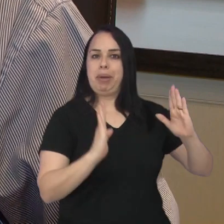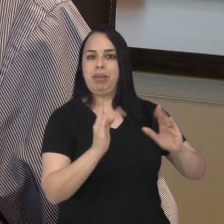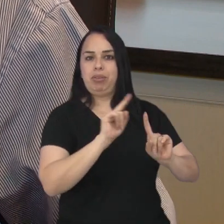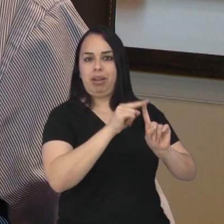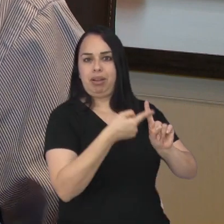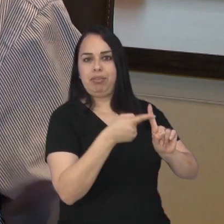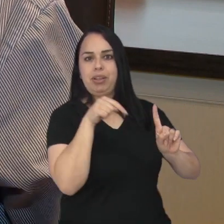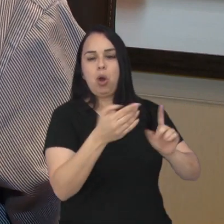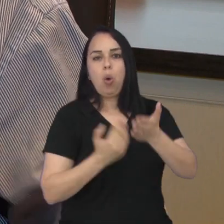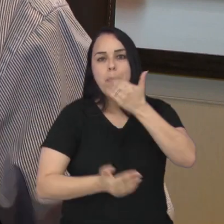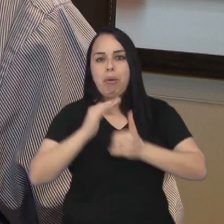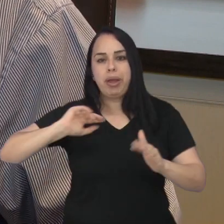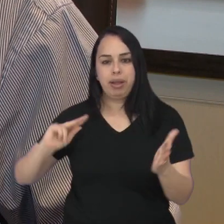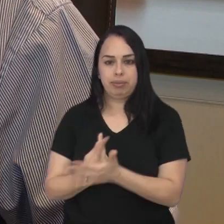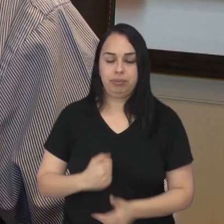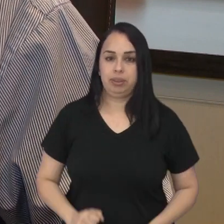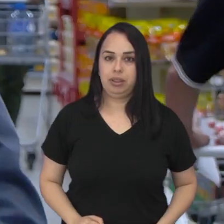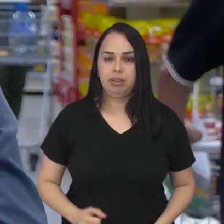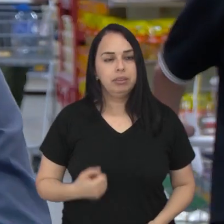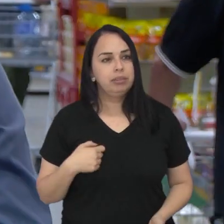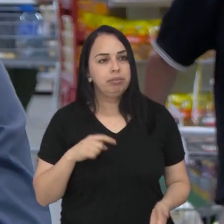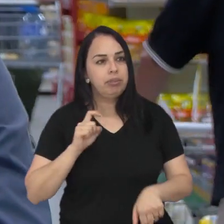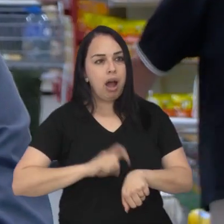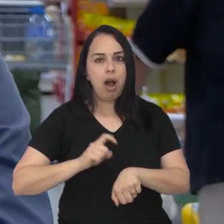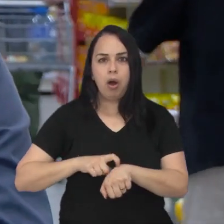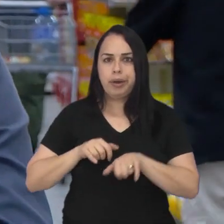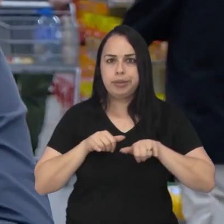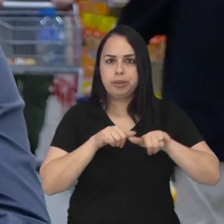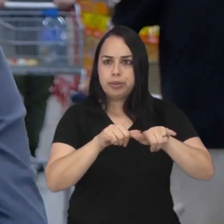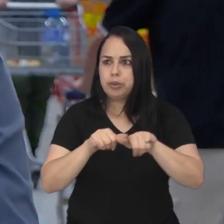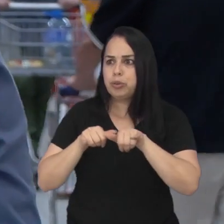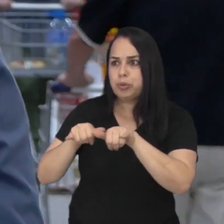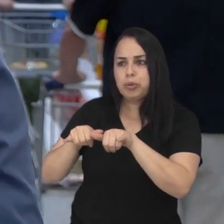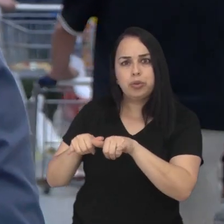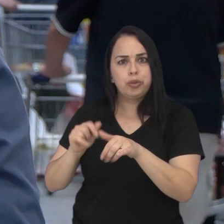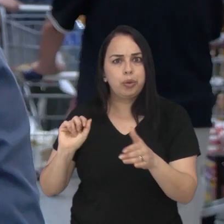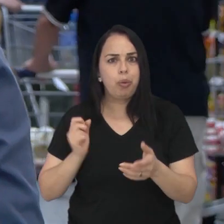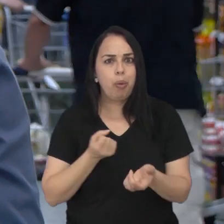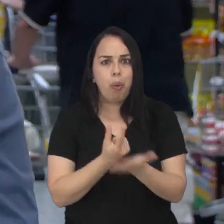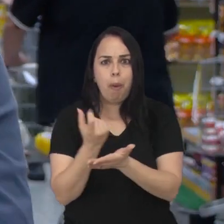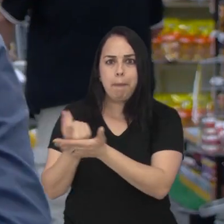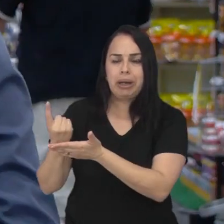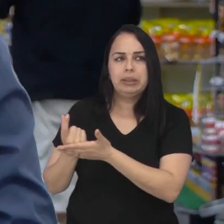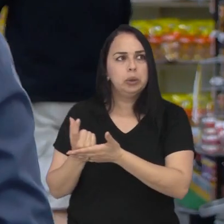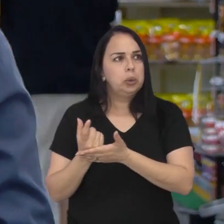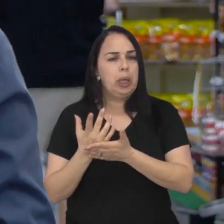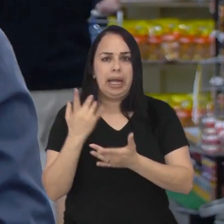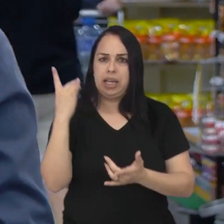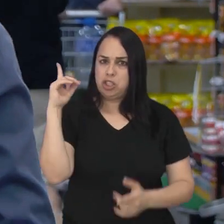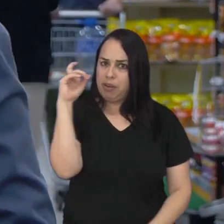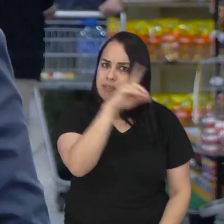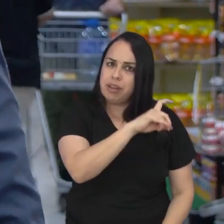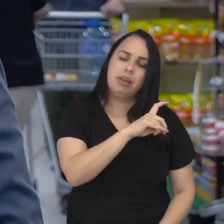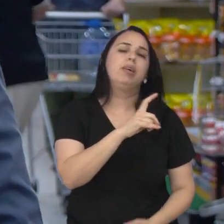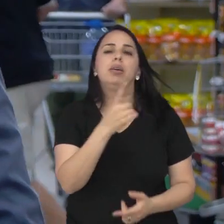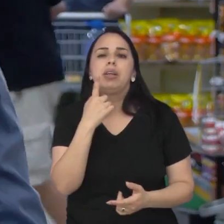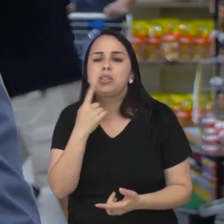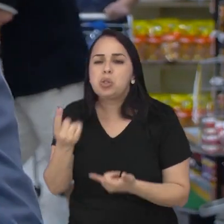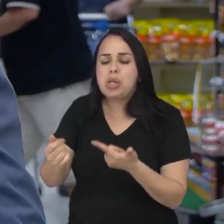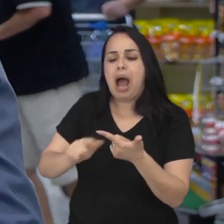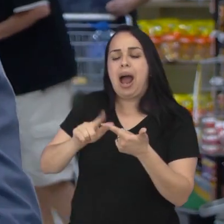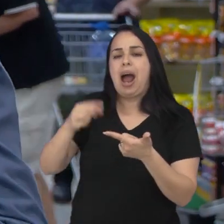mãe consumiu excessivamente durante a gestação. A hora da compra fica cada vez mais difícil. São muitas coisas para prestar